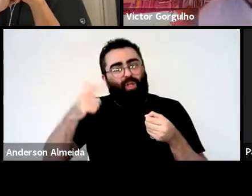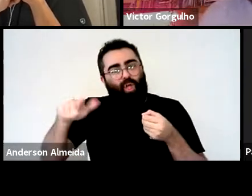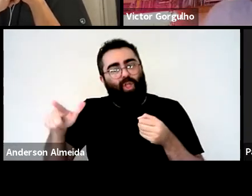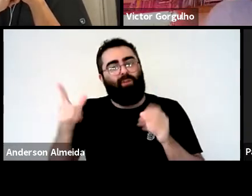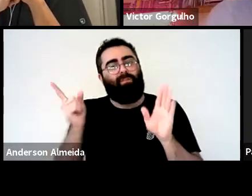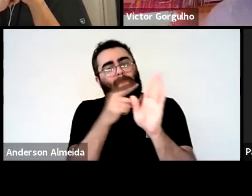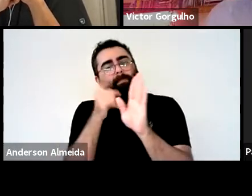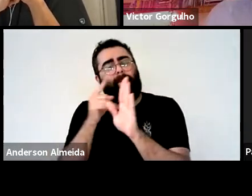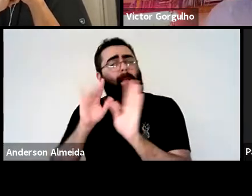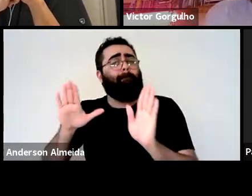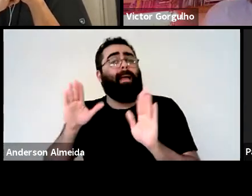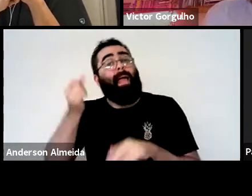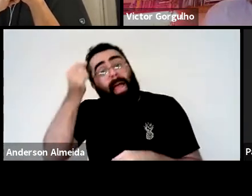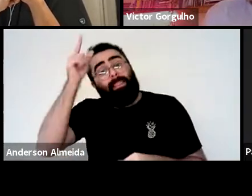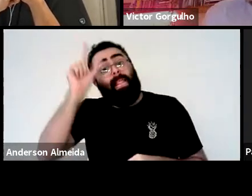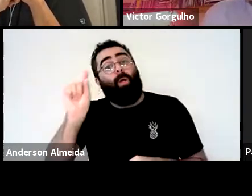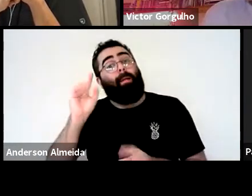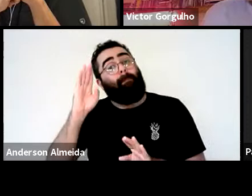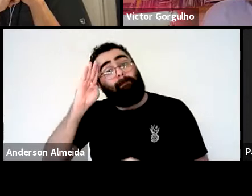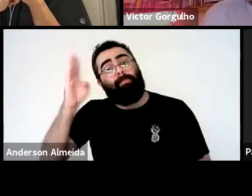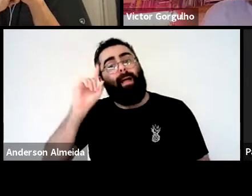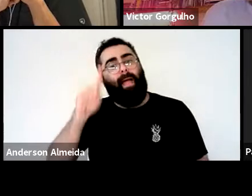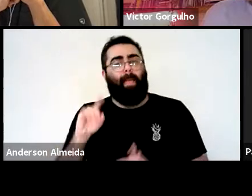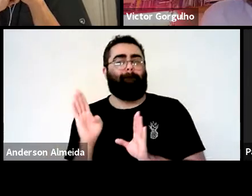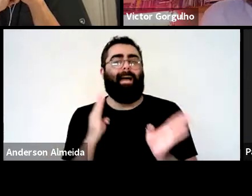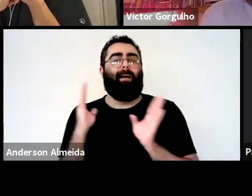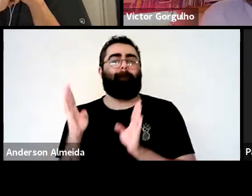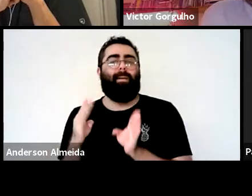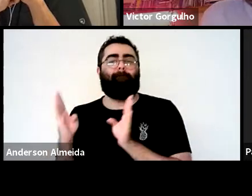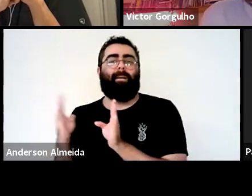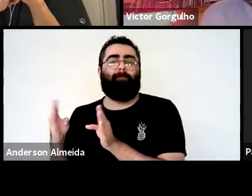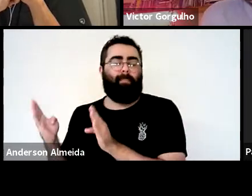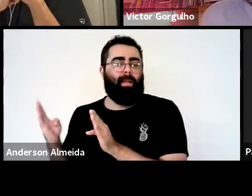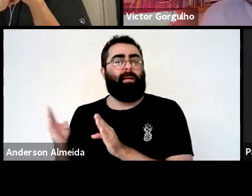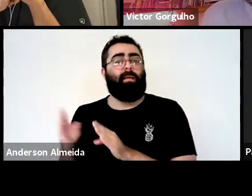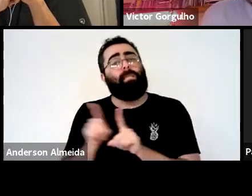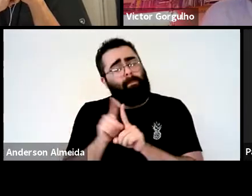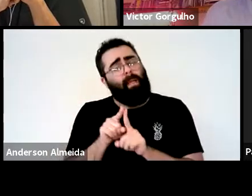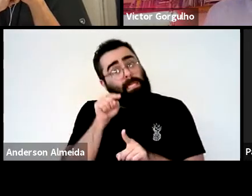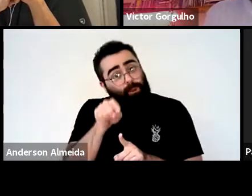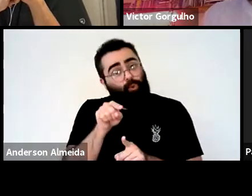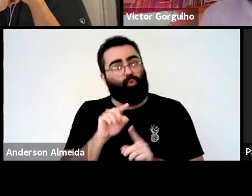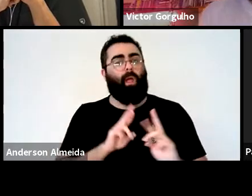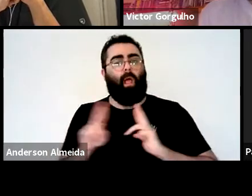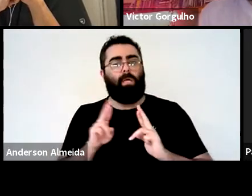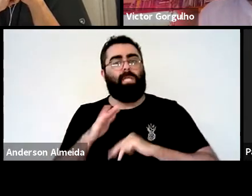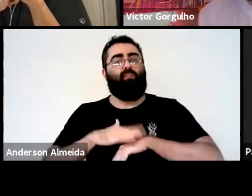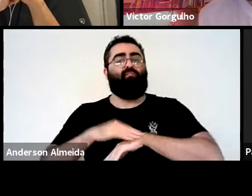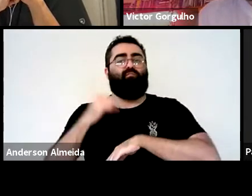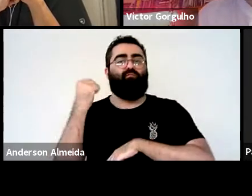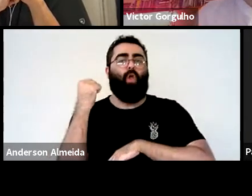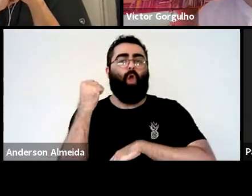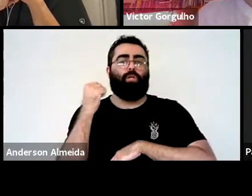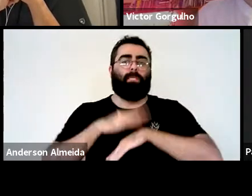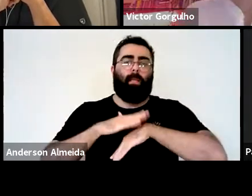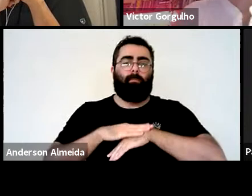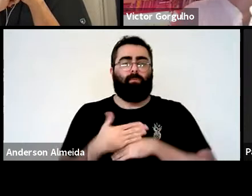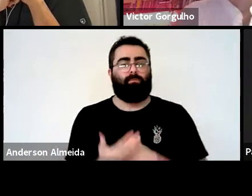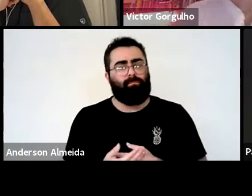que passa, que não se captura. E aí também para a gente tinha uma relação forte com o tempo, assim. Quer falar alguma coisa,